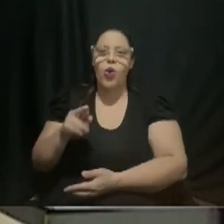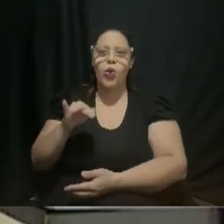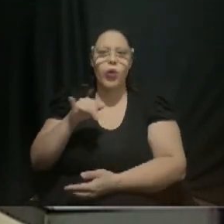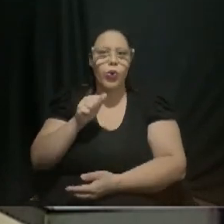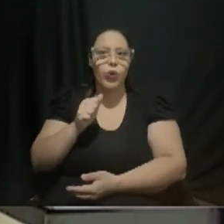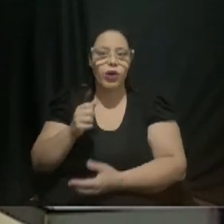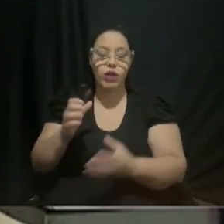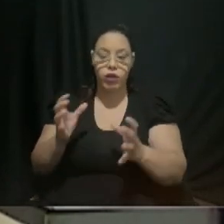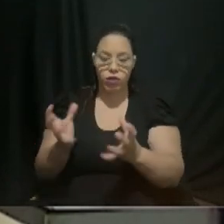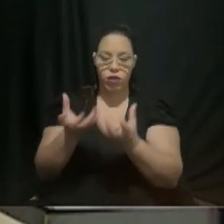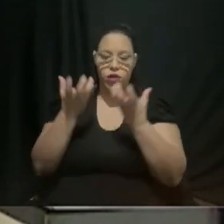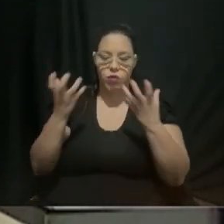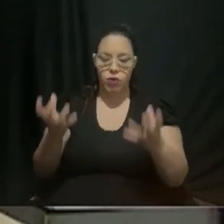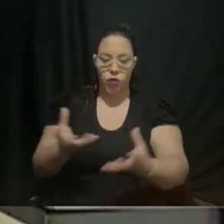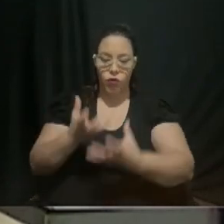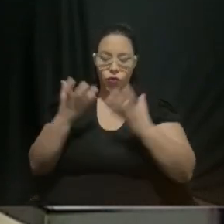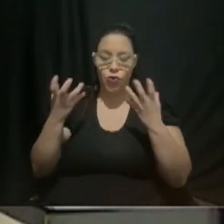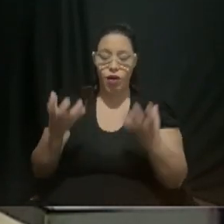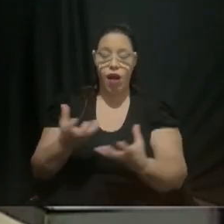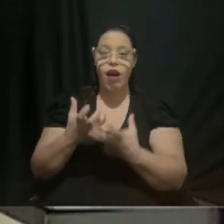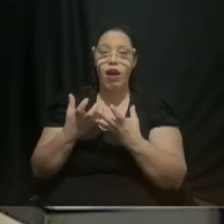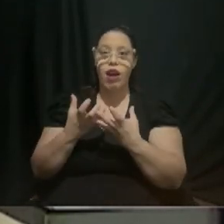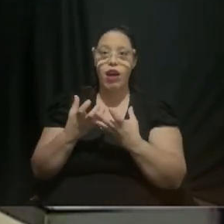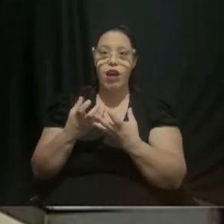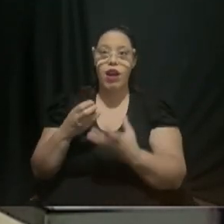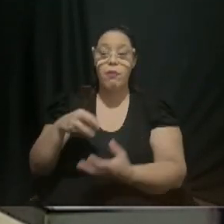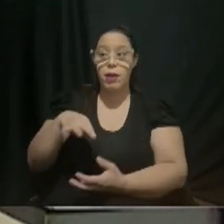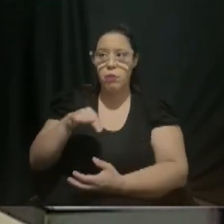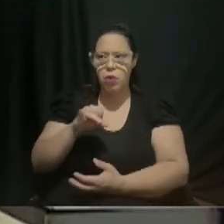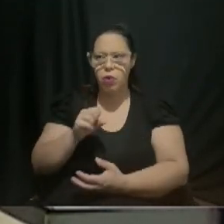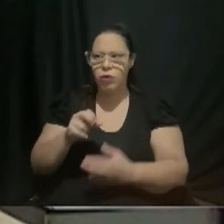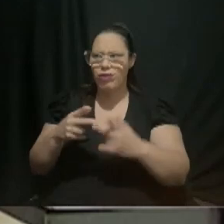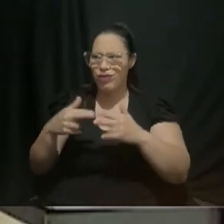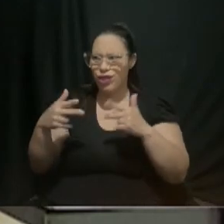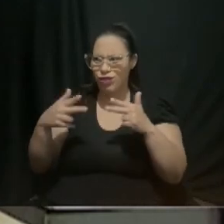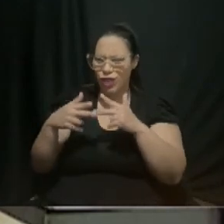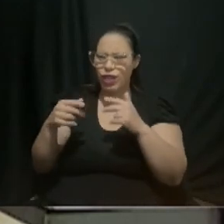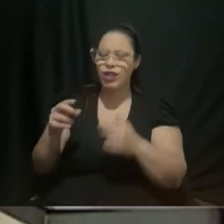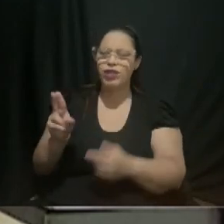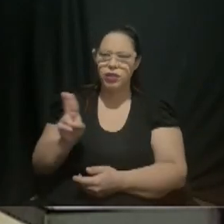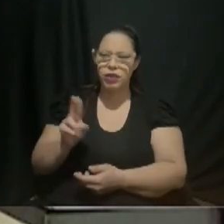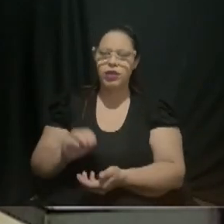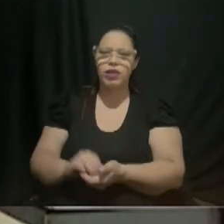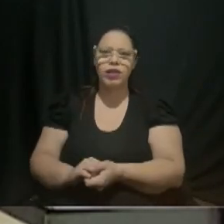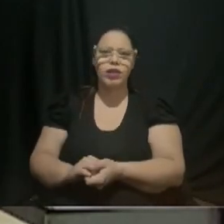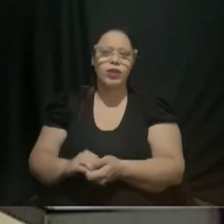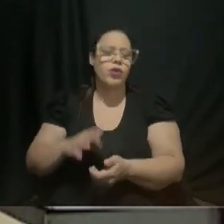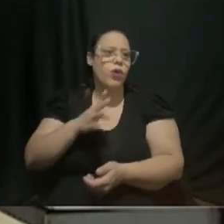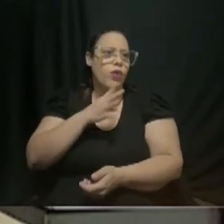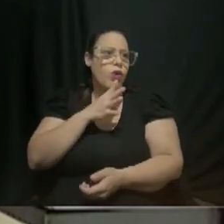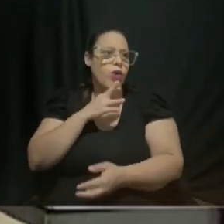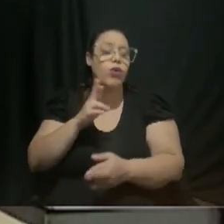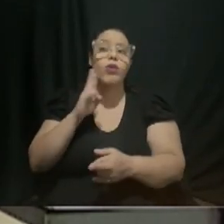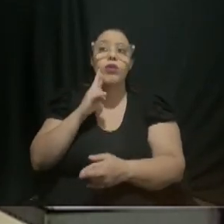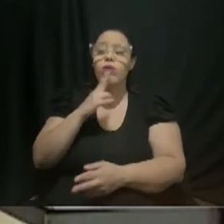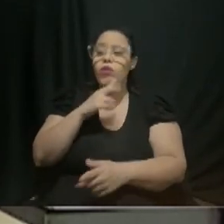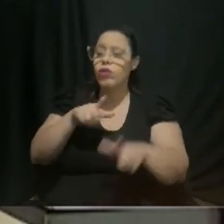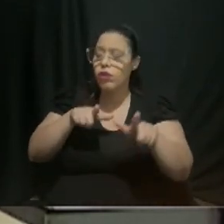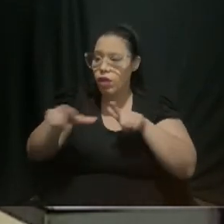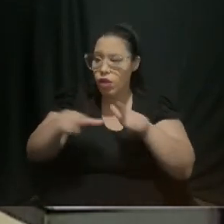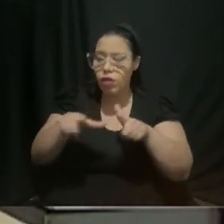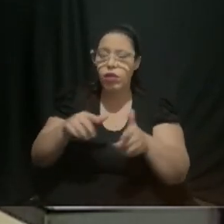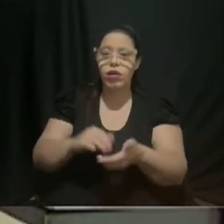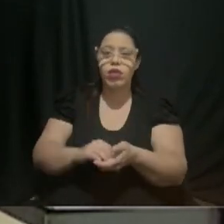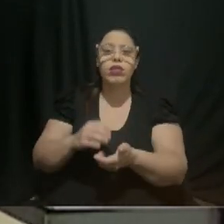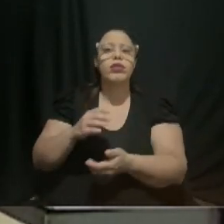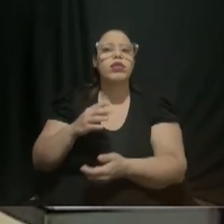crespa, assim, é a mimosa, é muito tipo de coisas. Então assim, você só conhece trabalhando no restaurante, né? Sim. E aí eu comecei, aí ela me